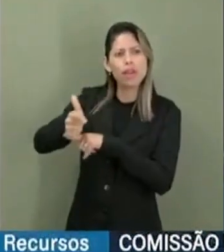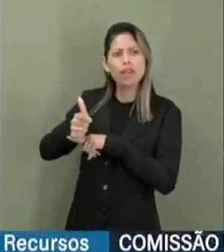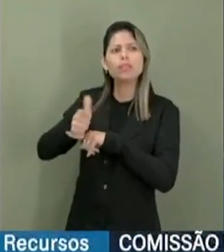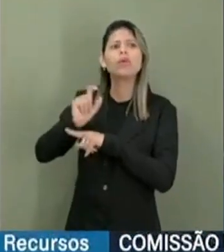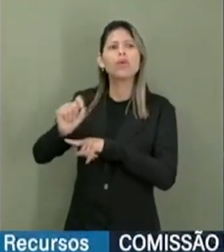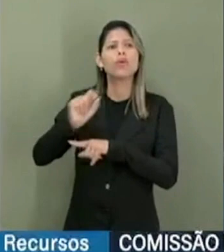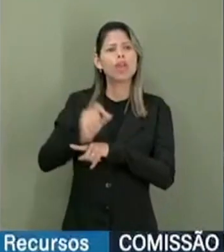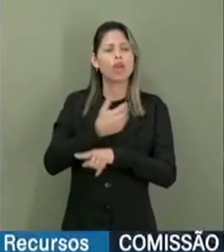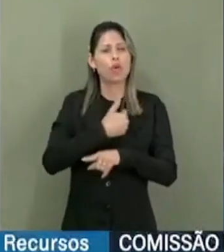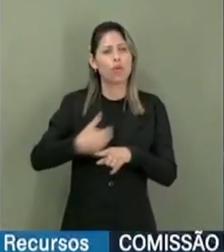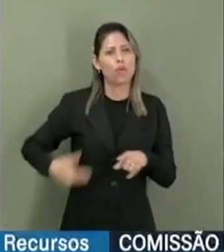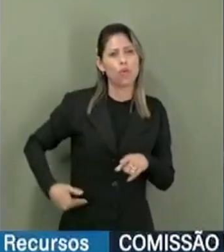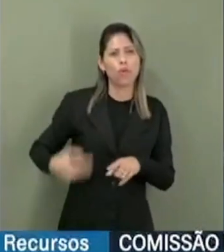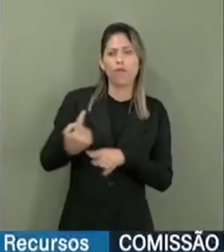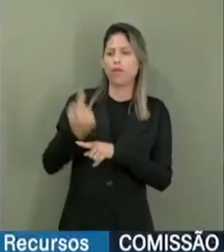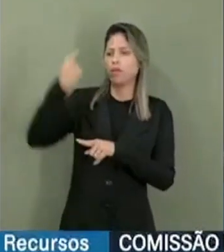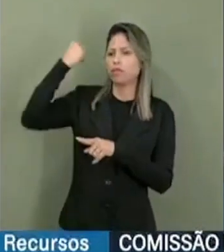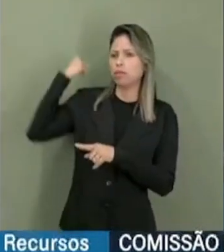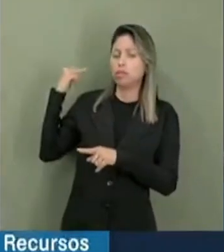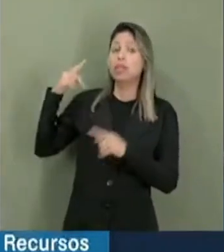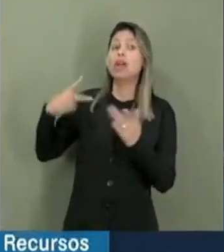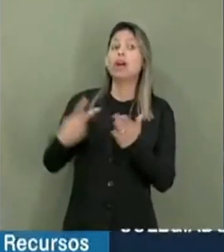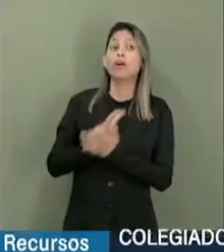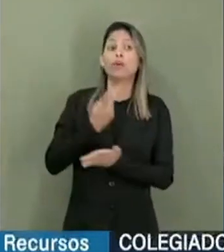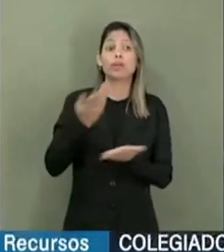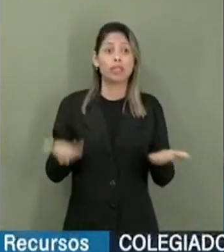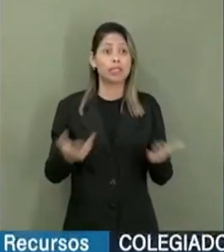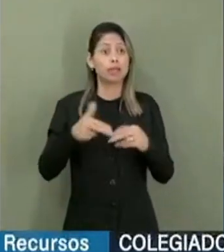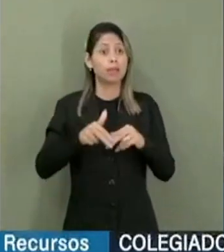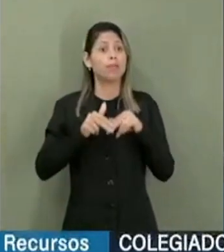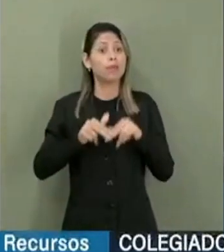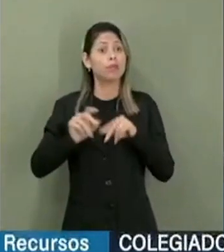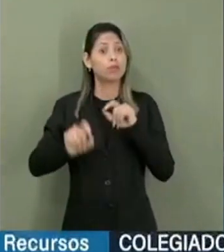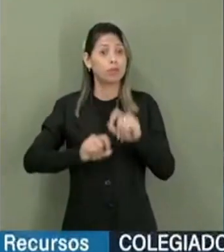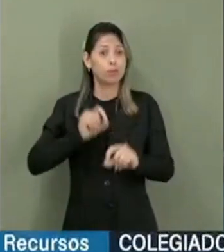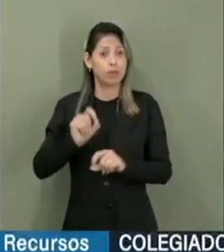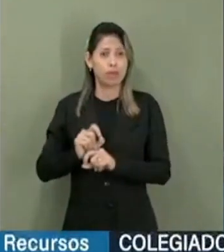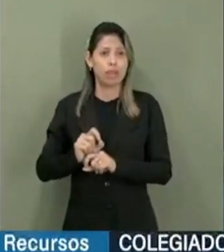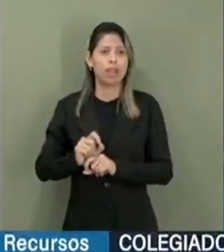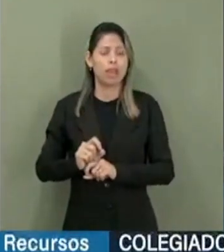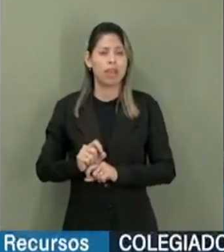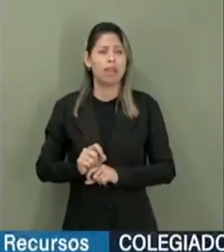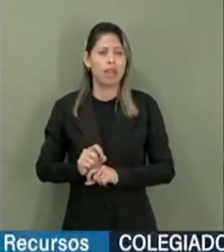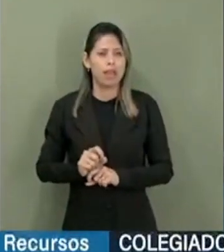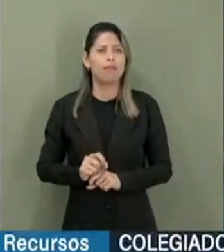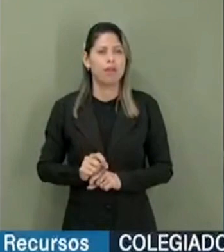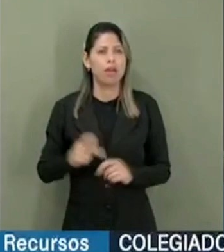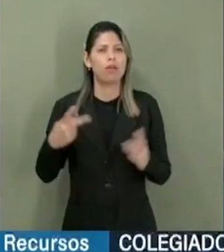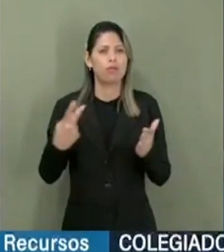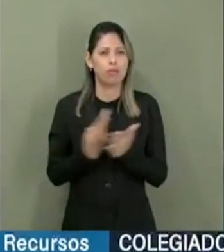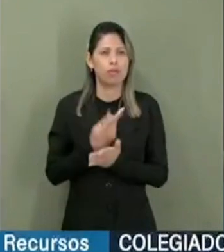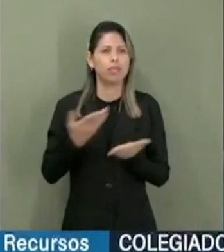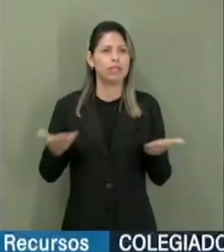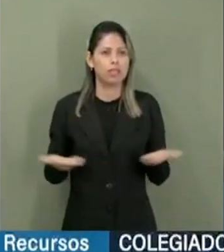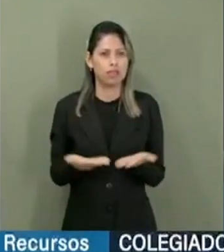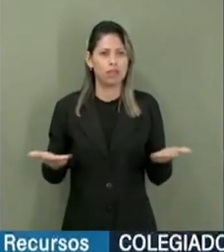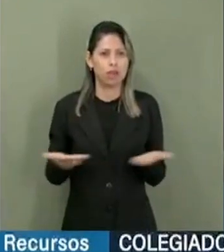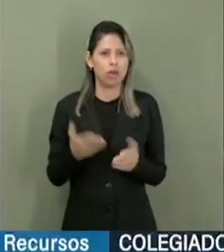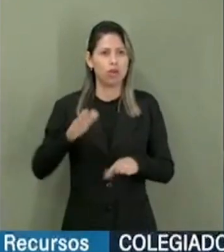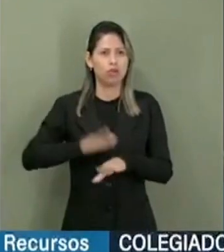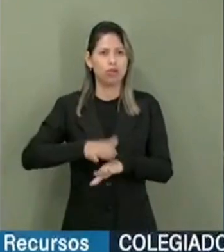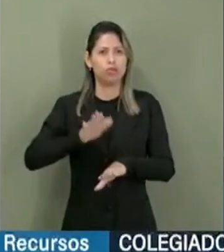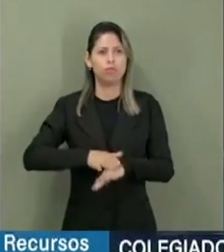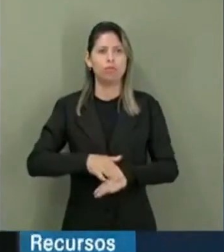pelo governo passado que gerou esses eventos que nós estamos vendo nesse